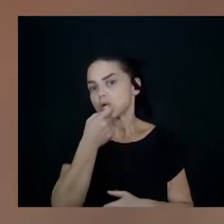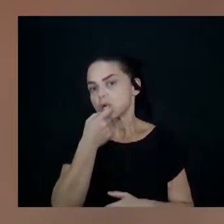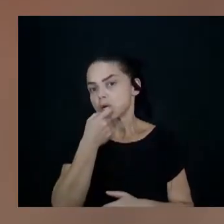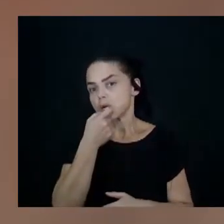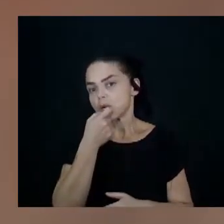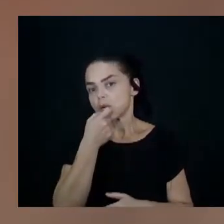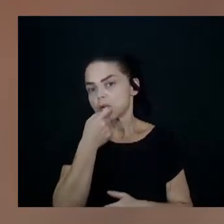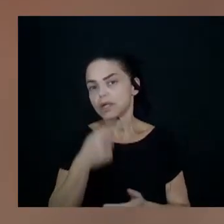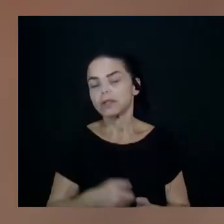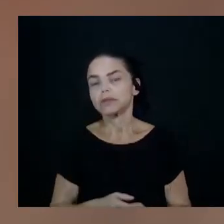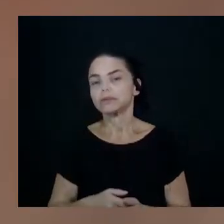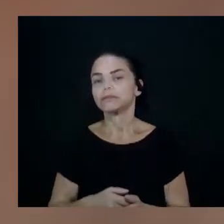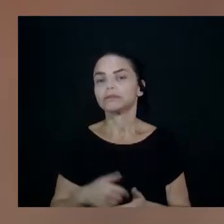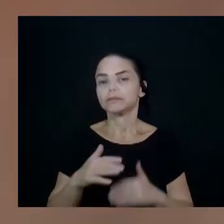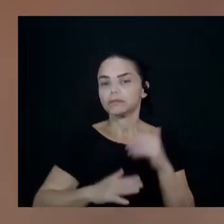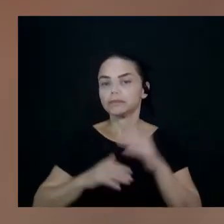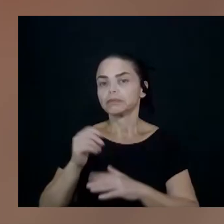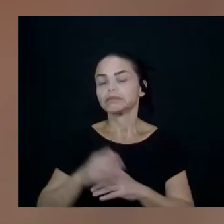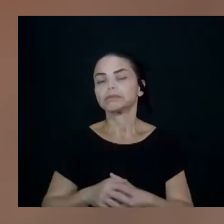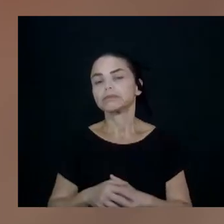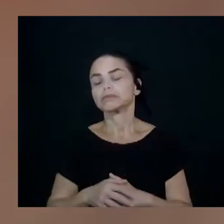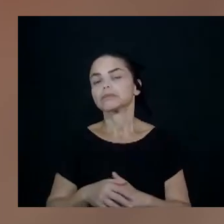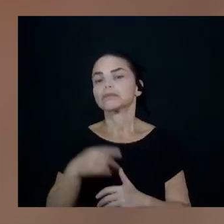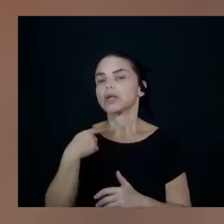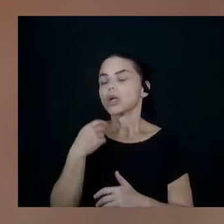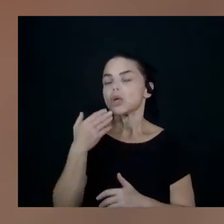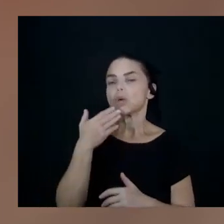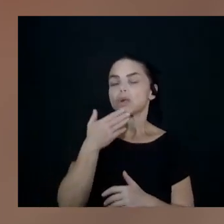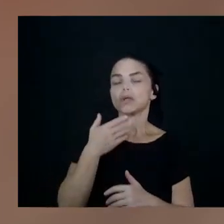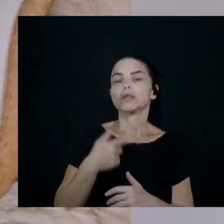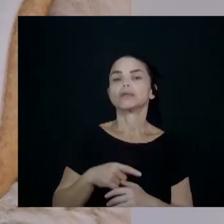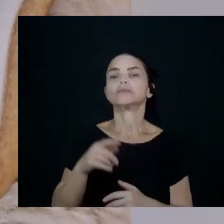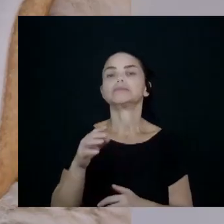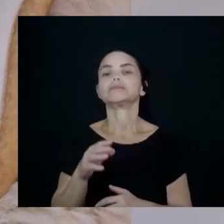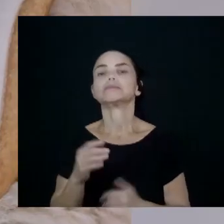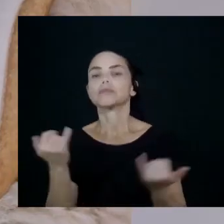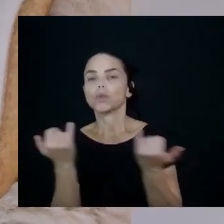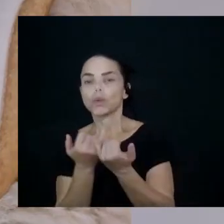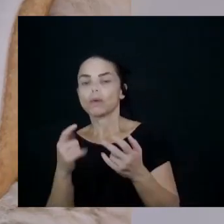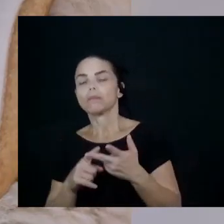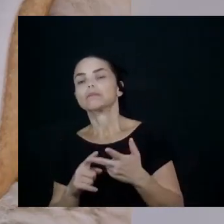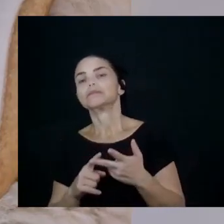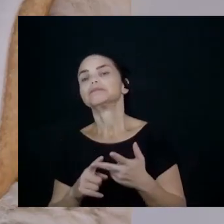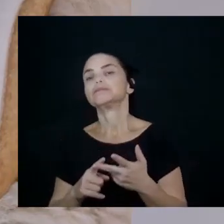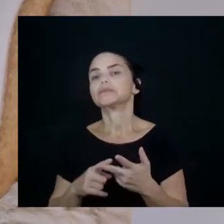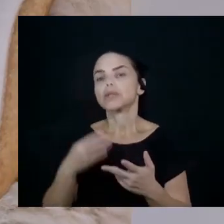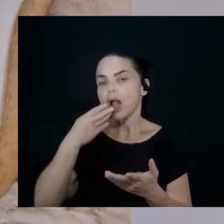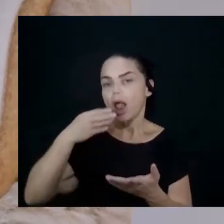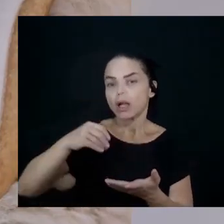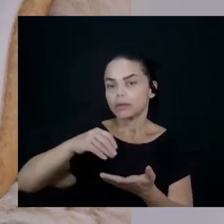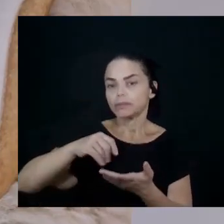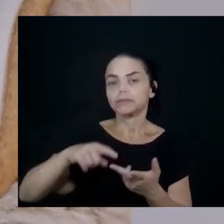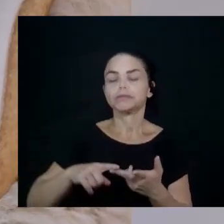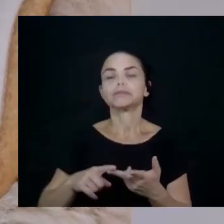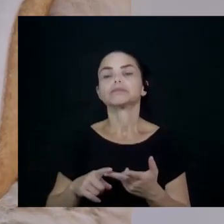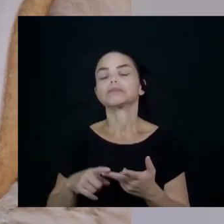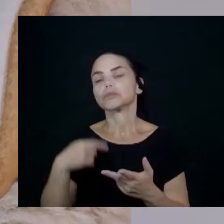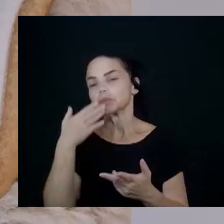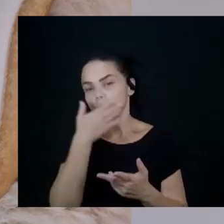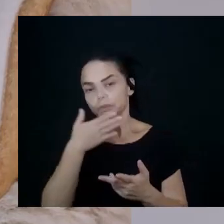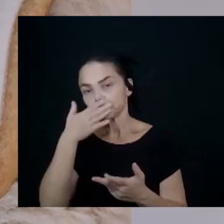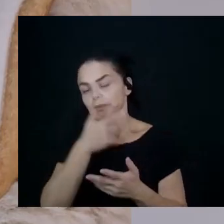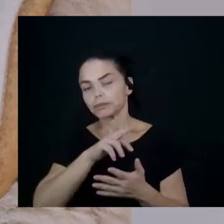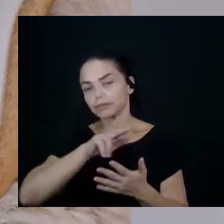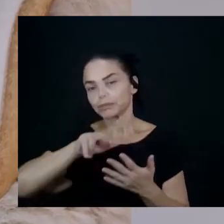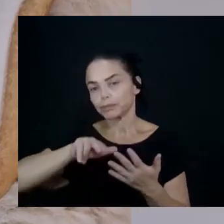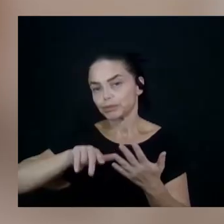com as bolachas. Faço as bolachas caseiras, tem as doces, as salgadas, as fitness e tenho as bolachas personalizadas